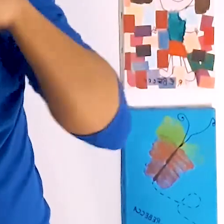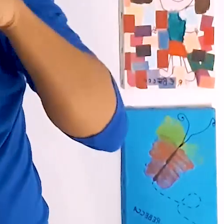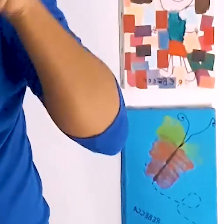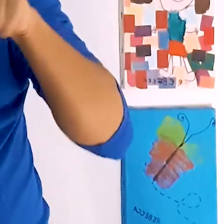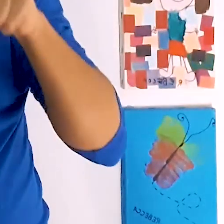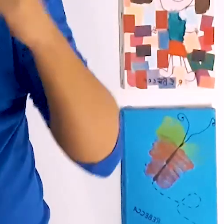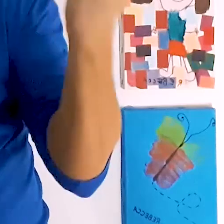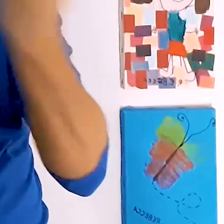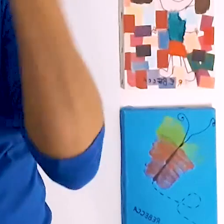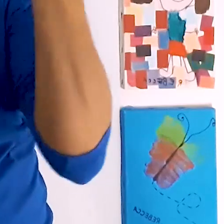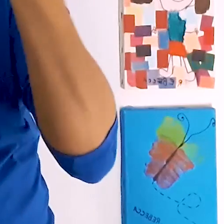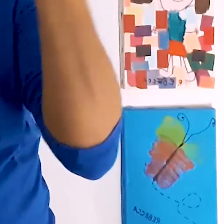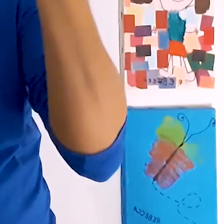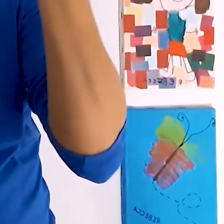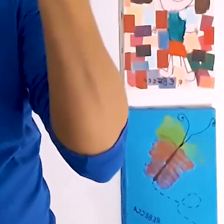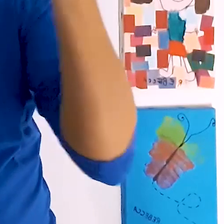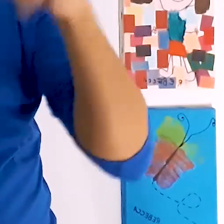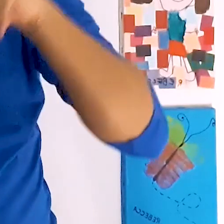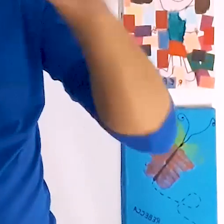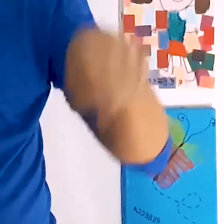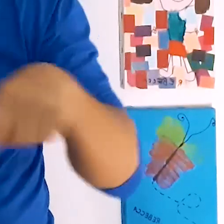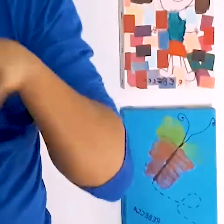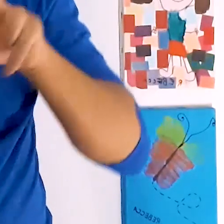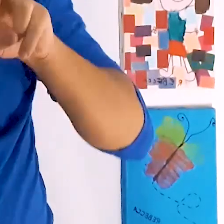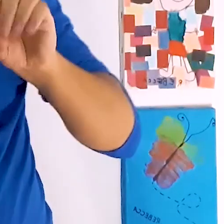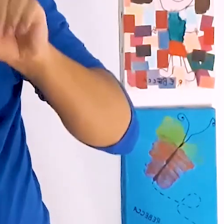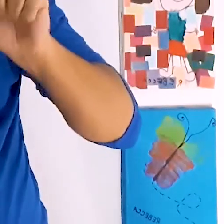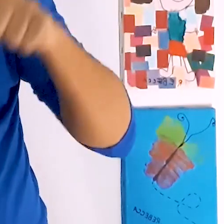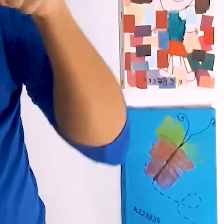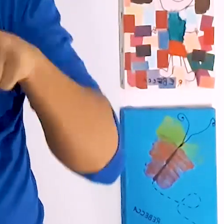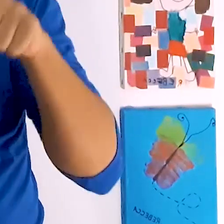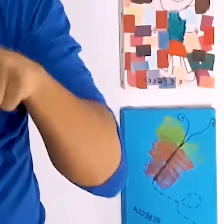Lá no passado, a invenção